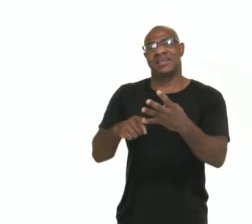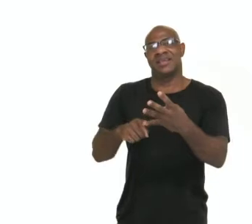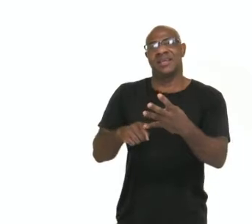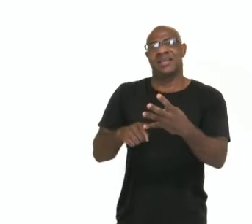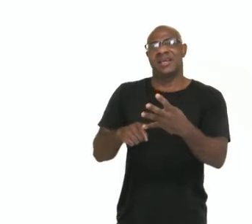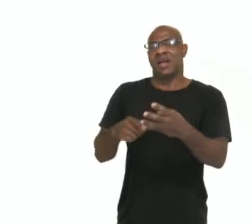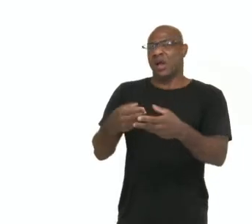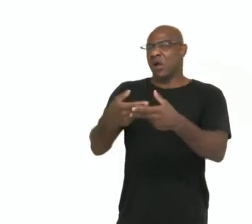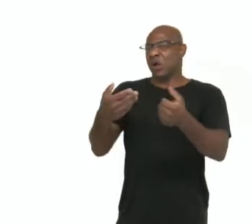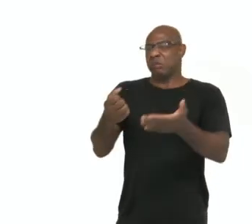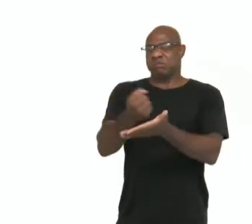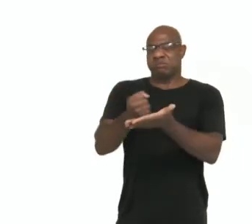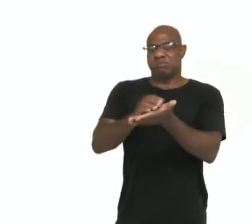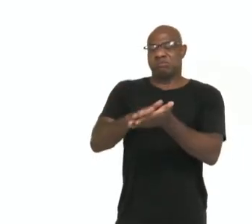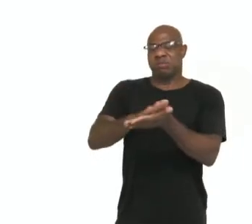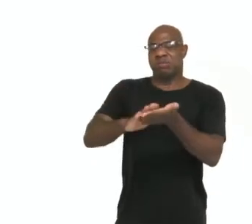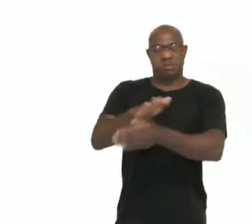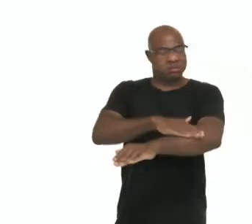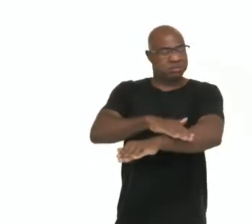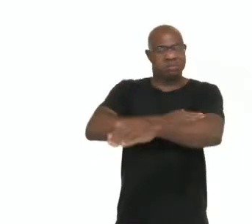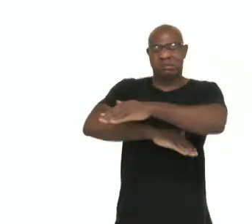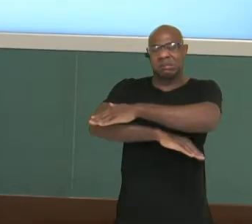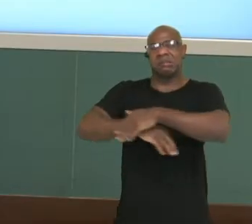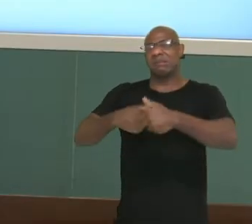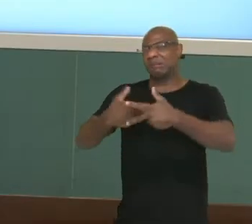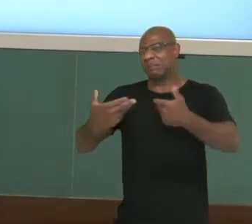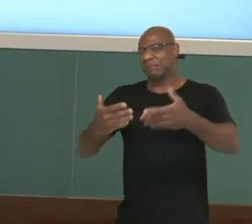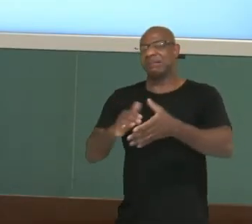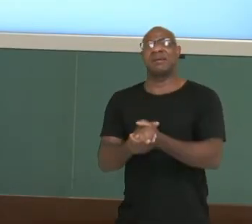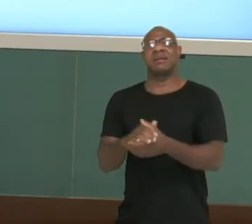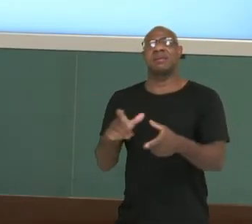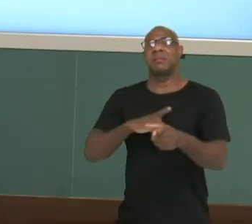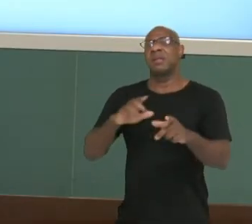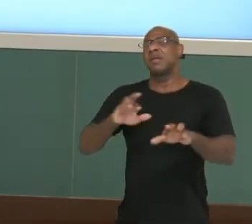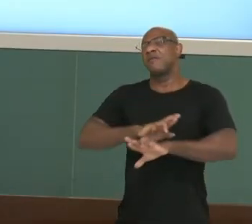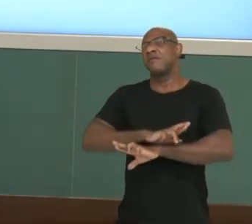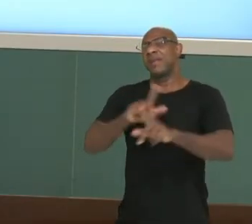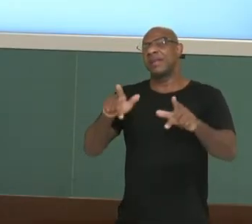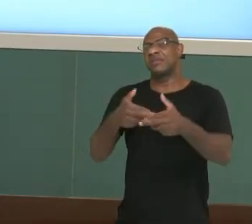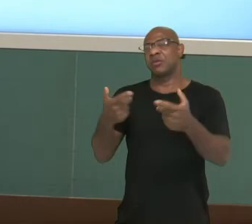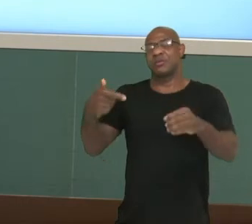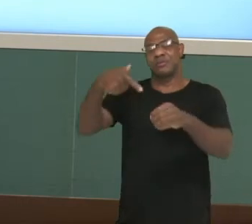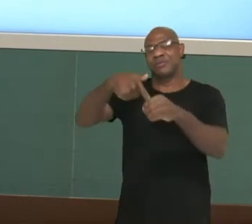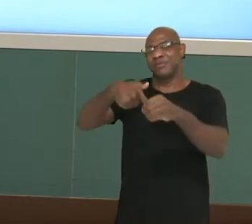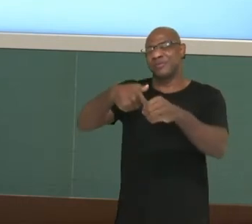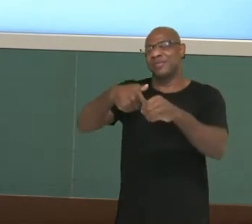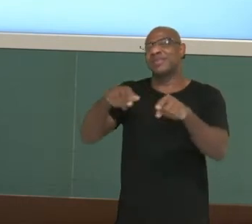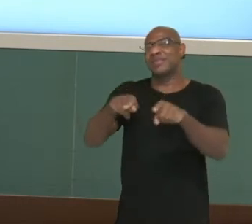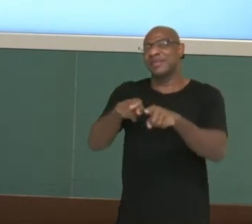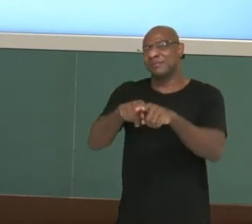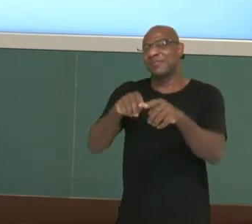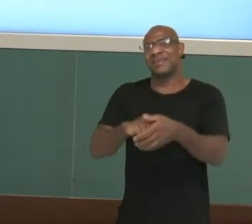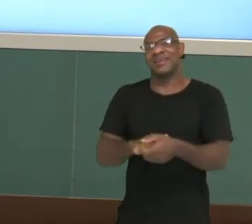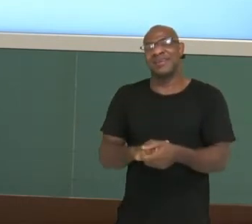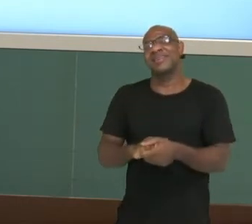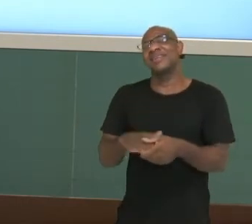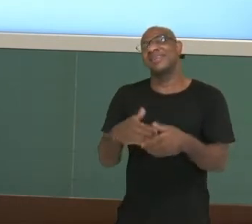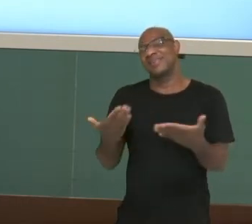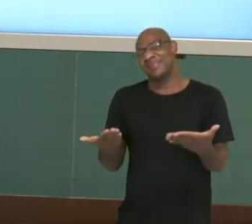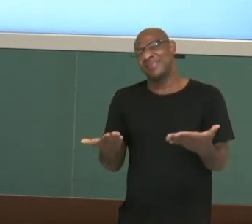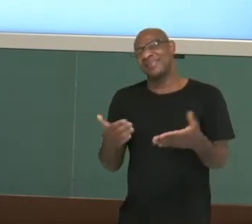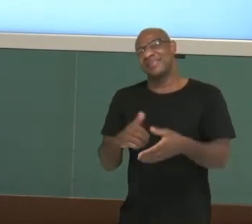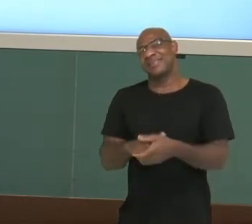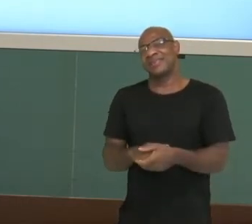cosméticos, lubrificantes automotivos. Também podemos citar diferentes tipos de combustíveis, como combustível de aviação,